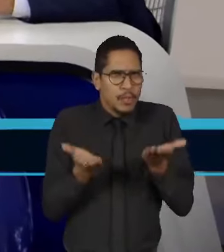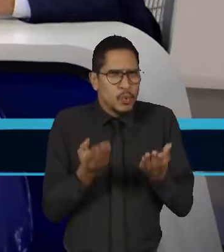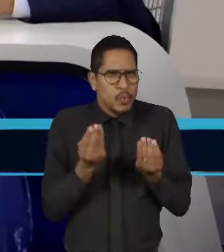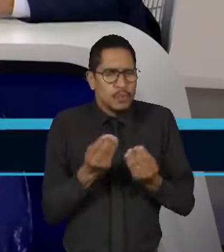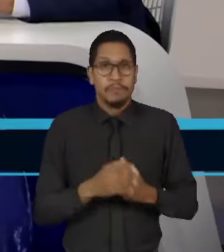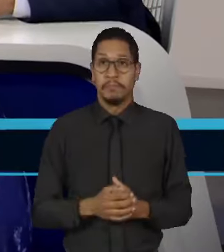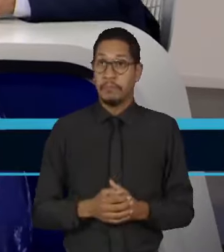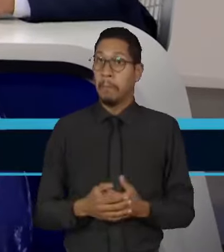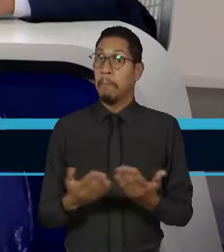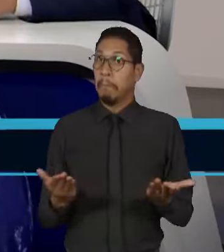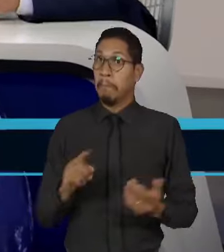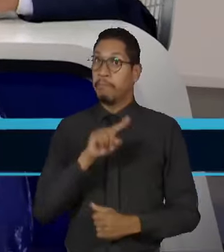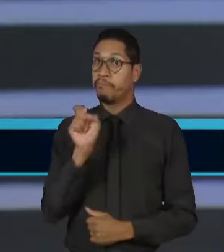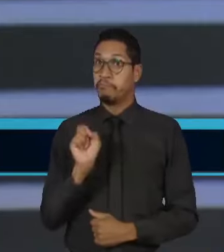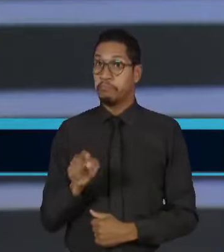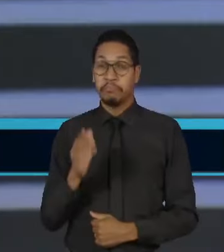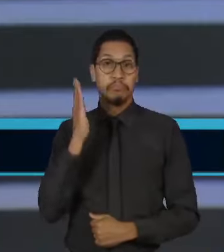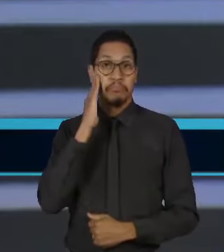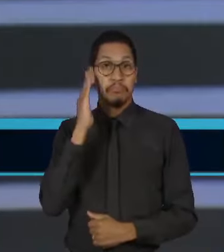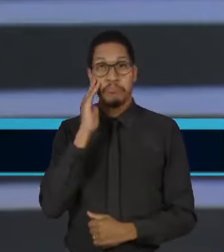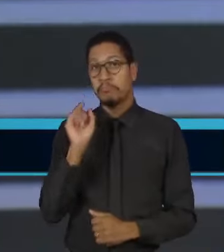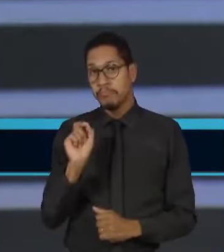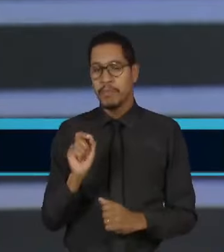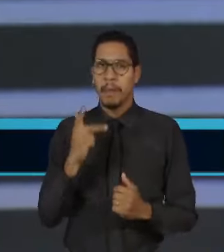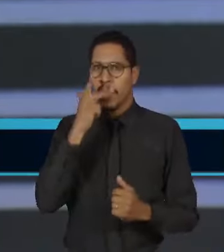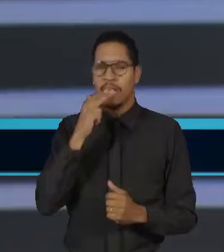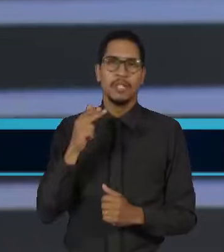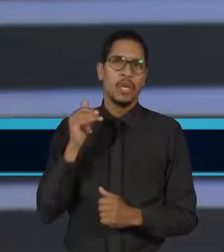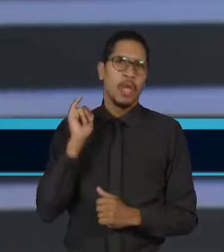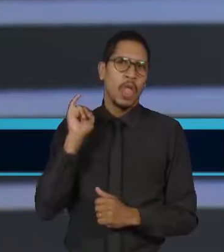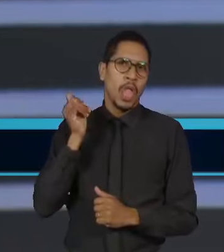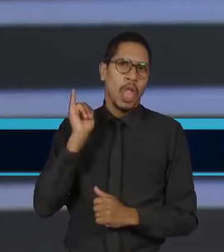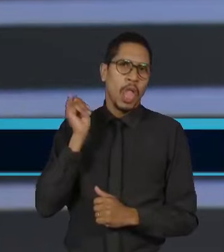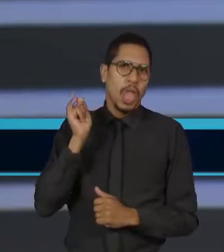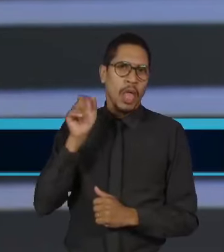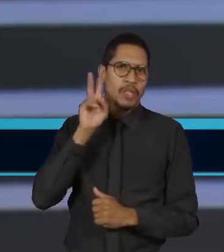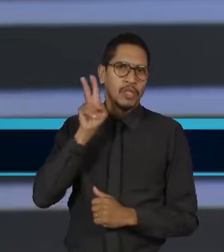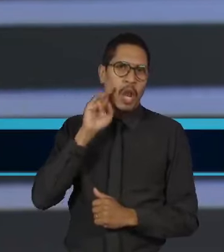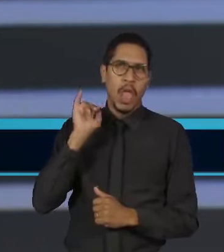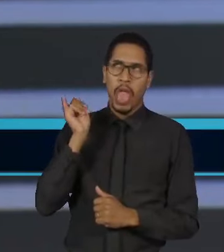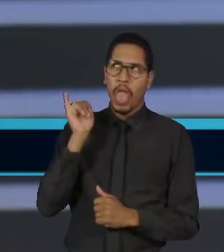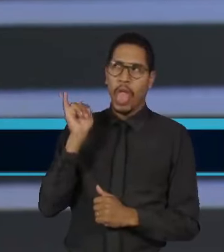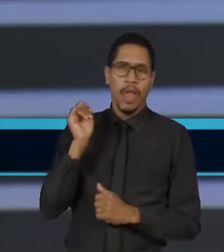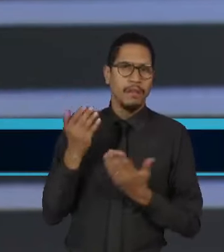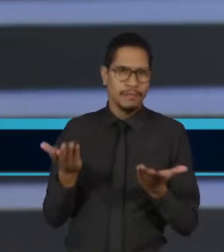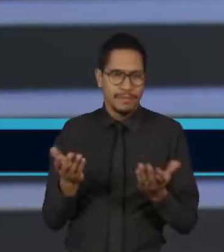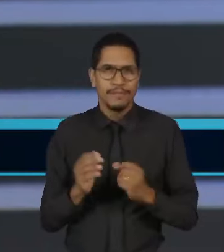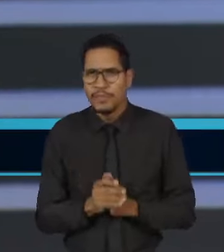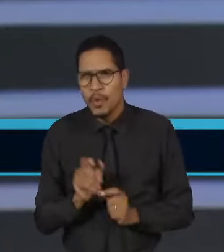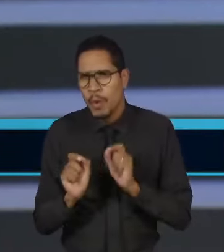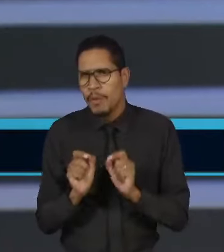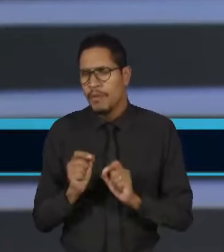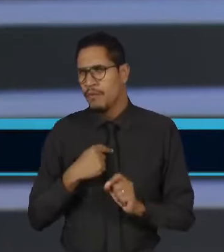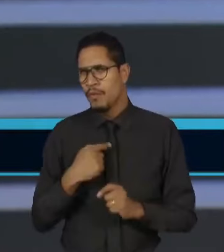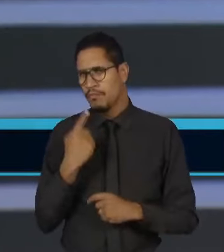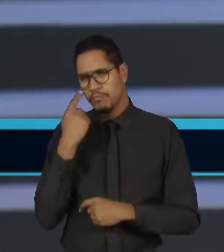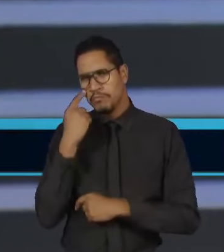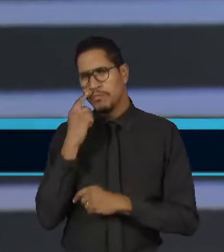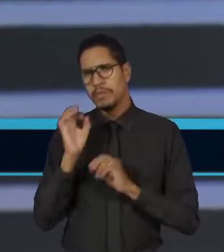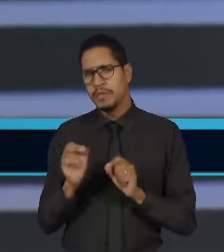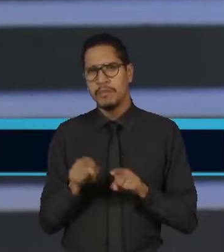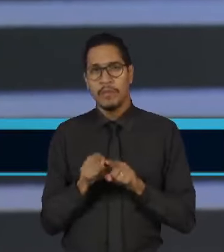queria saber é isso daí é mais história da Carochinha né porque se você for discutir seriamente como é que pode